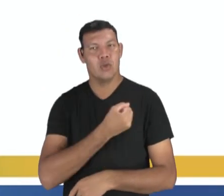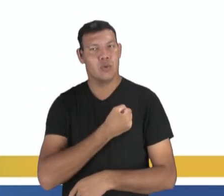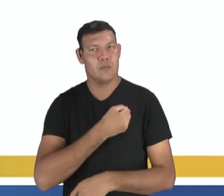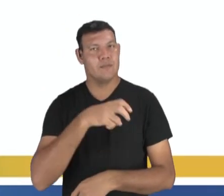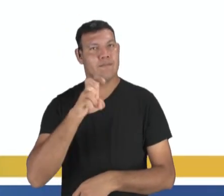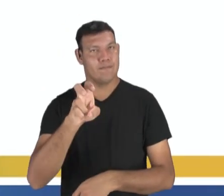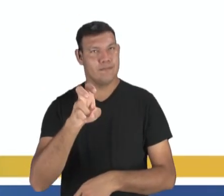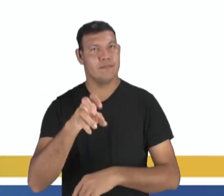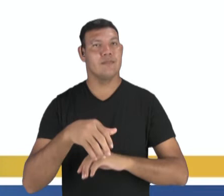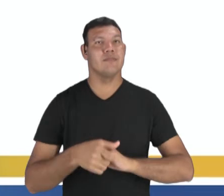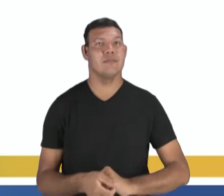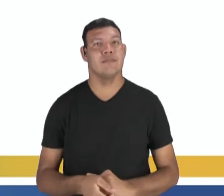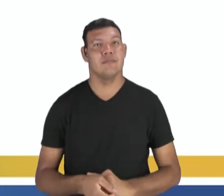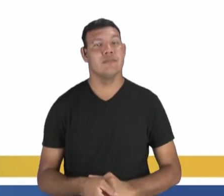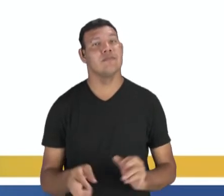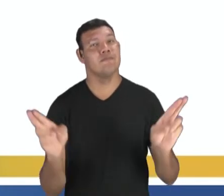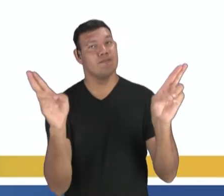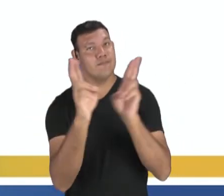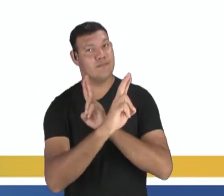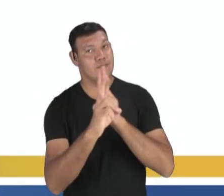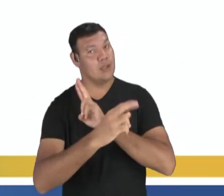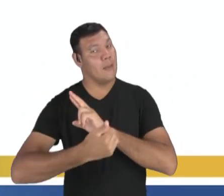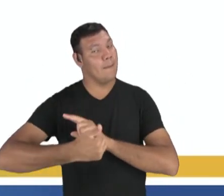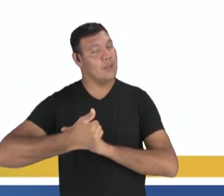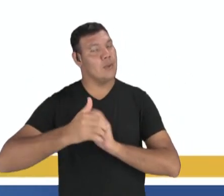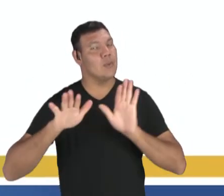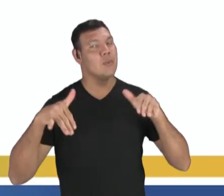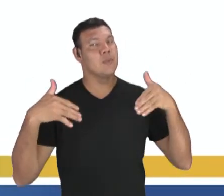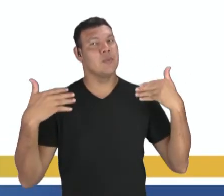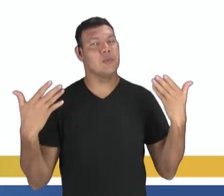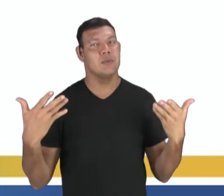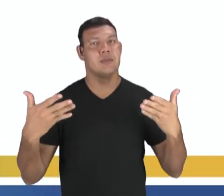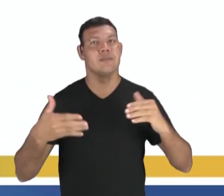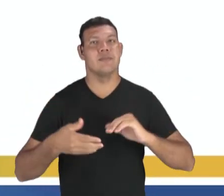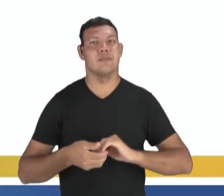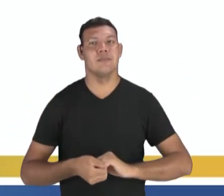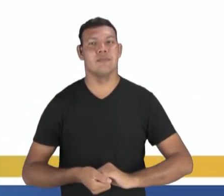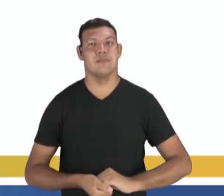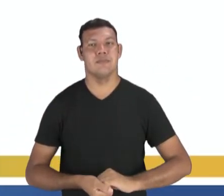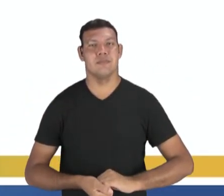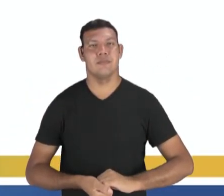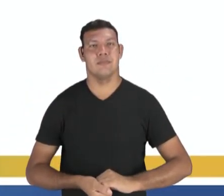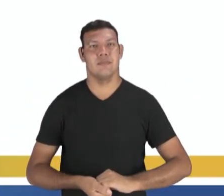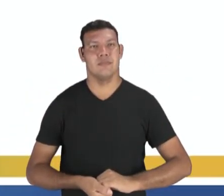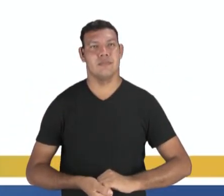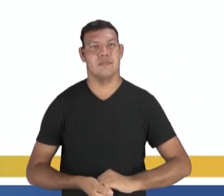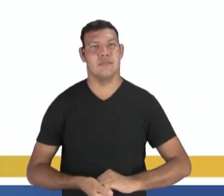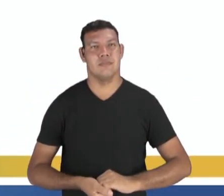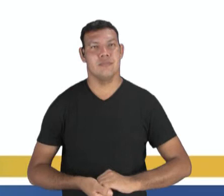segundo caso em relação ao primeiro é aproximadamente